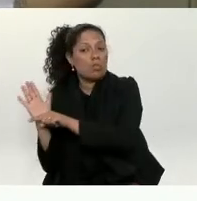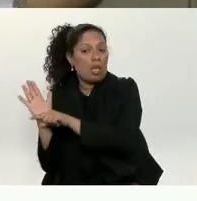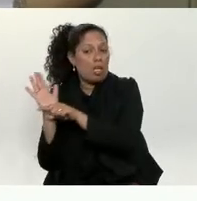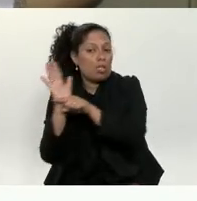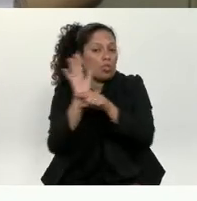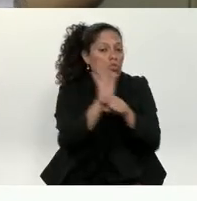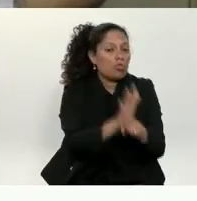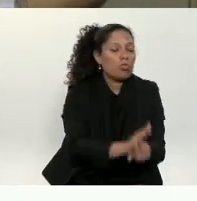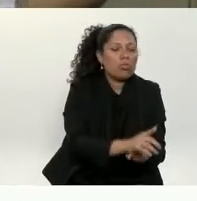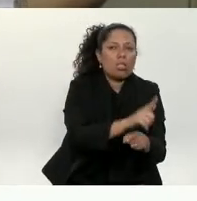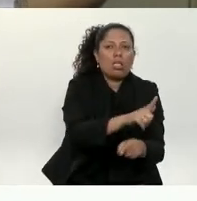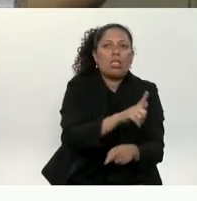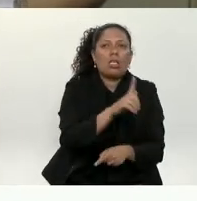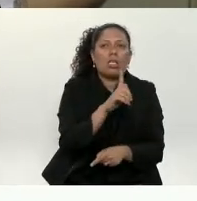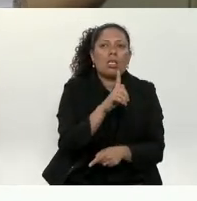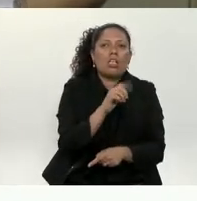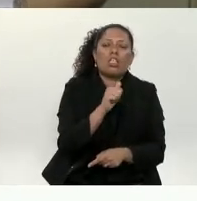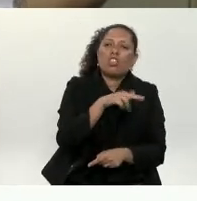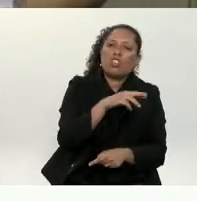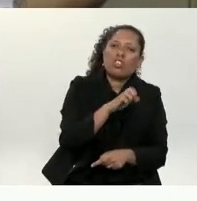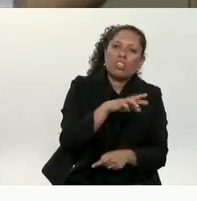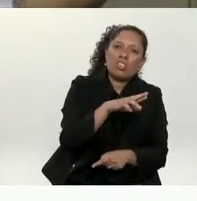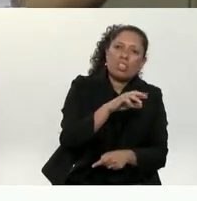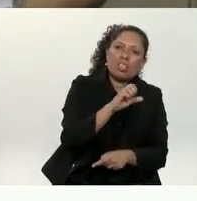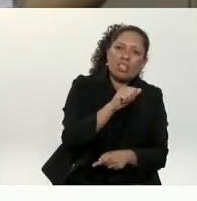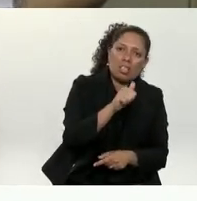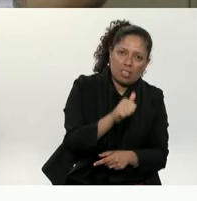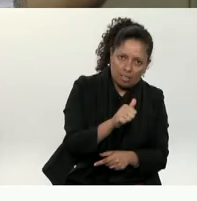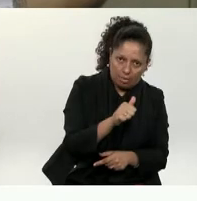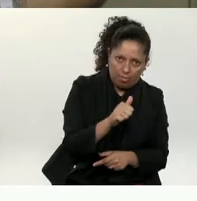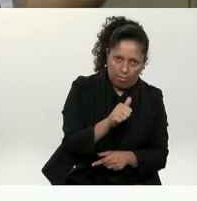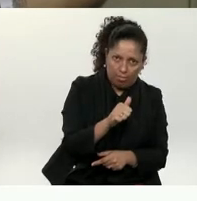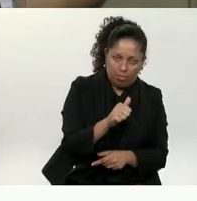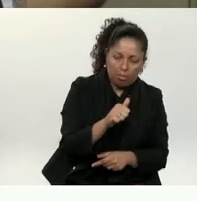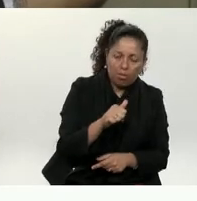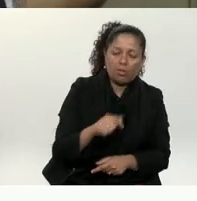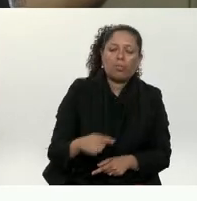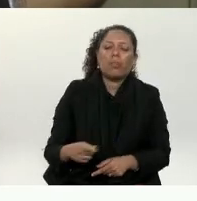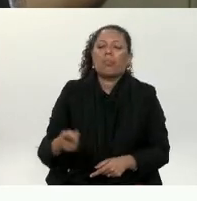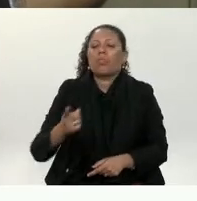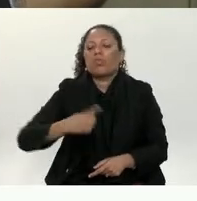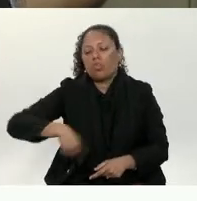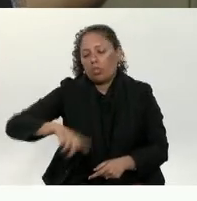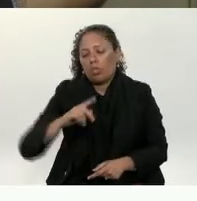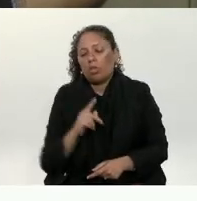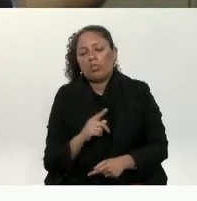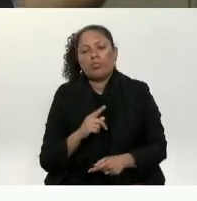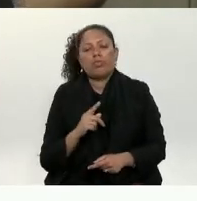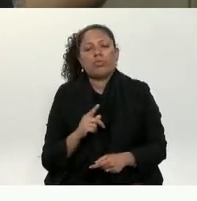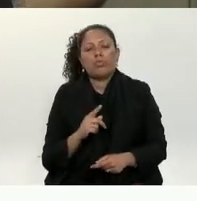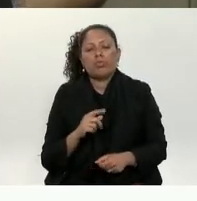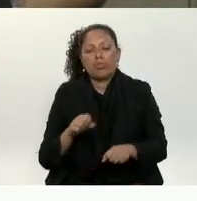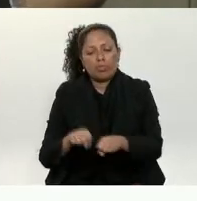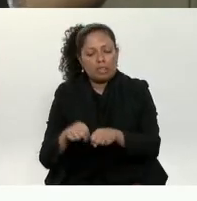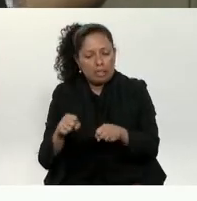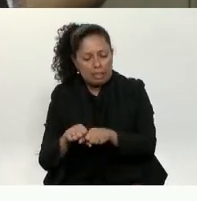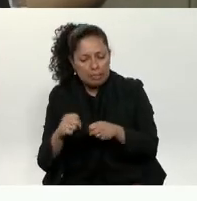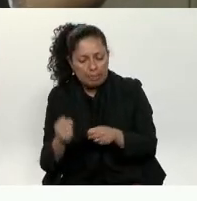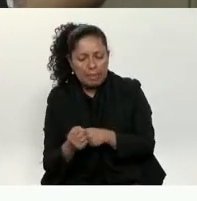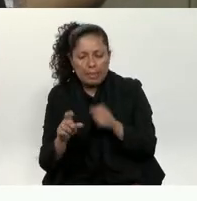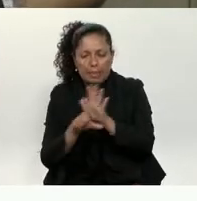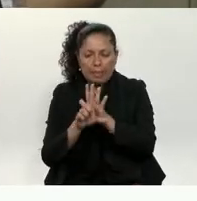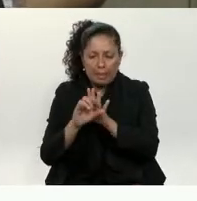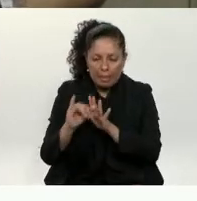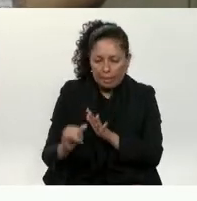a independência que lhe é devida e em nenhum dos diálogos quebramos o sigilo e a confidencialidade que os processos regulatórios ali prezam,